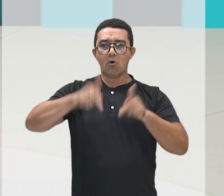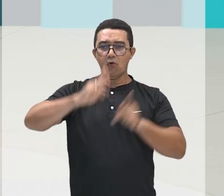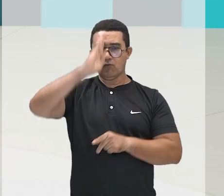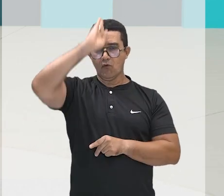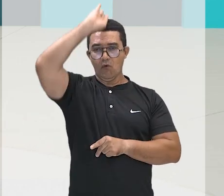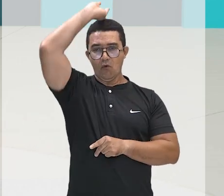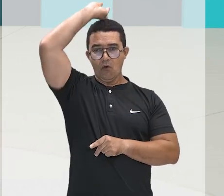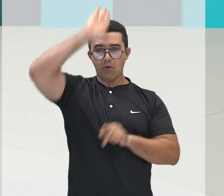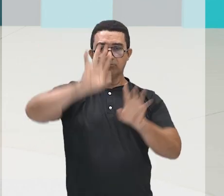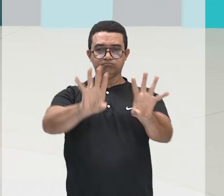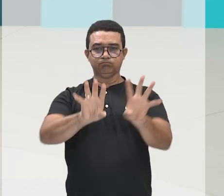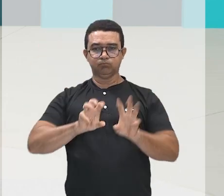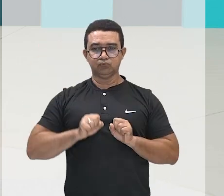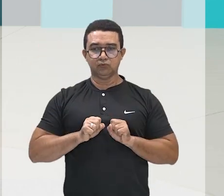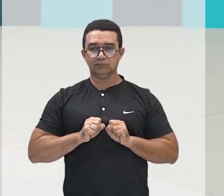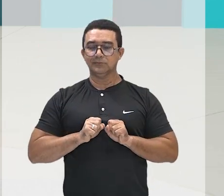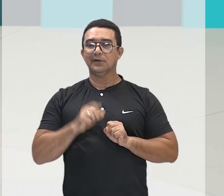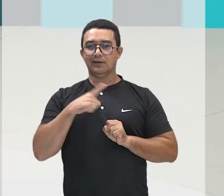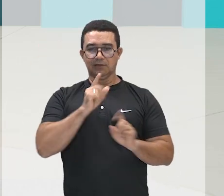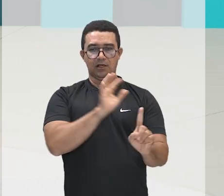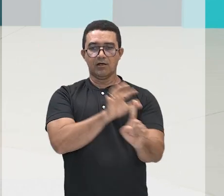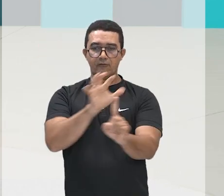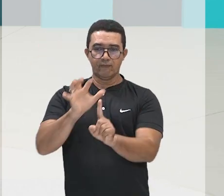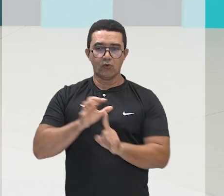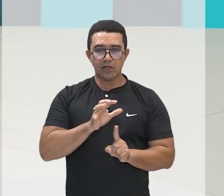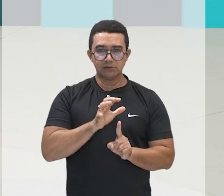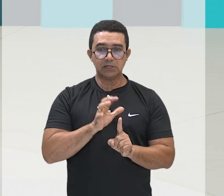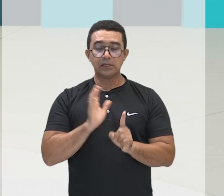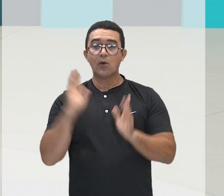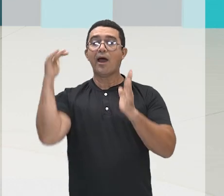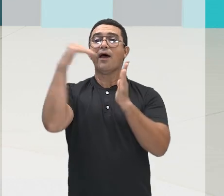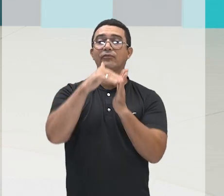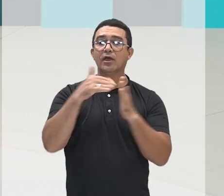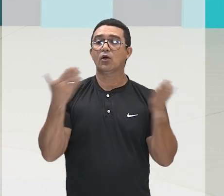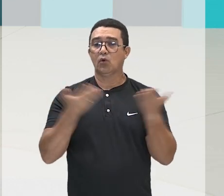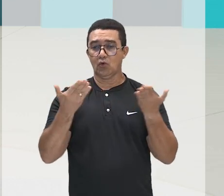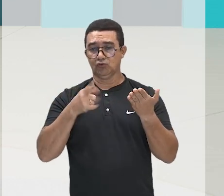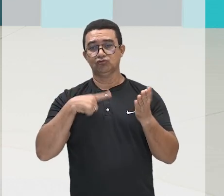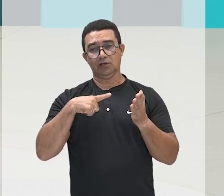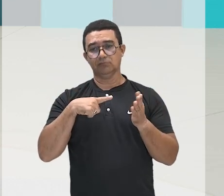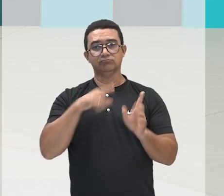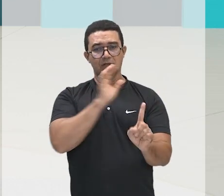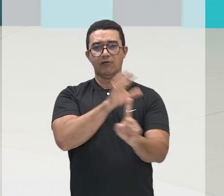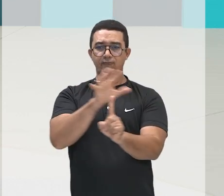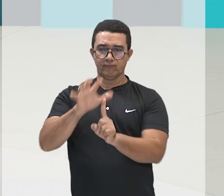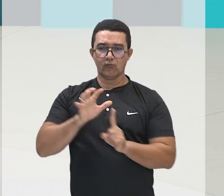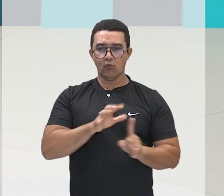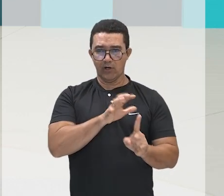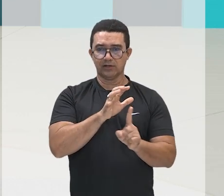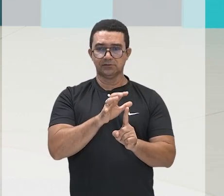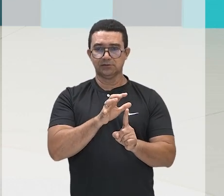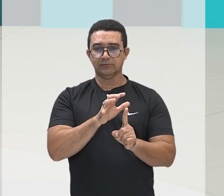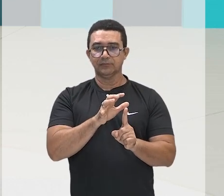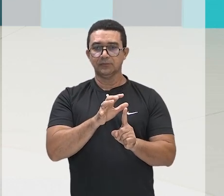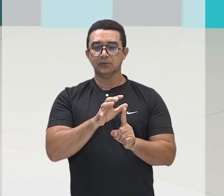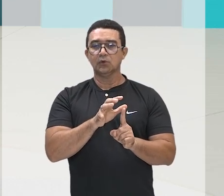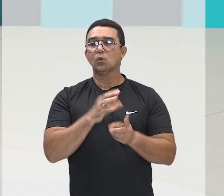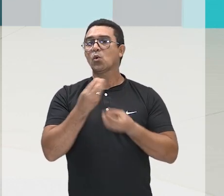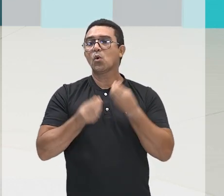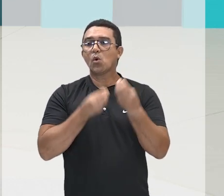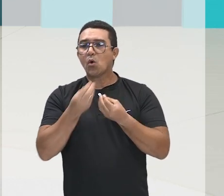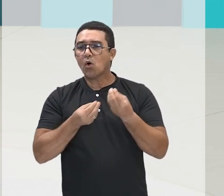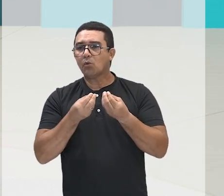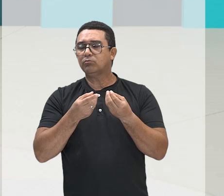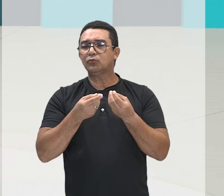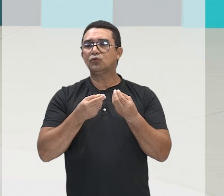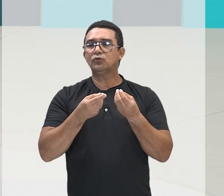e aí ela teve uma forte influência e continua tendo até hoje, nos dias de hoje, com a nossa